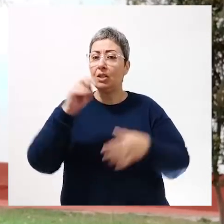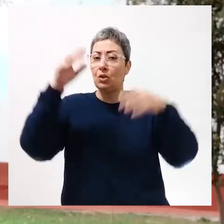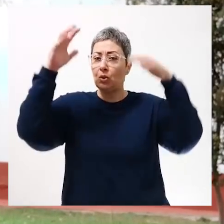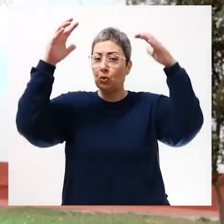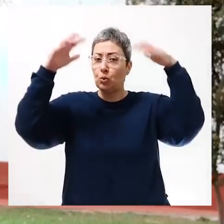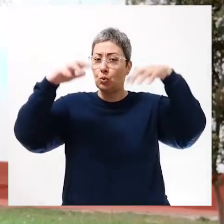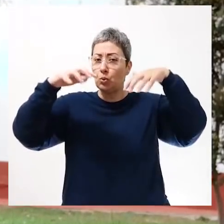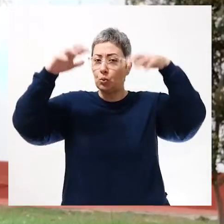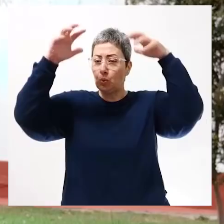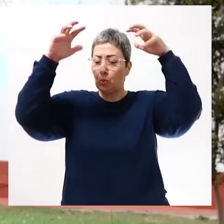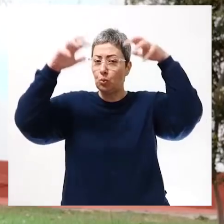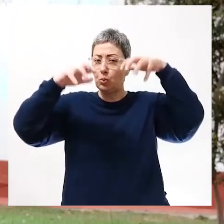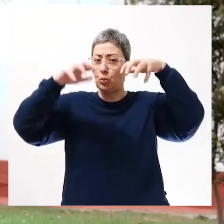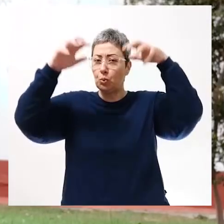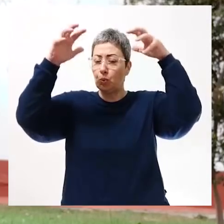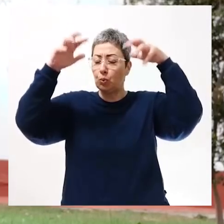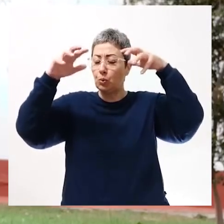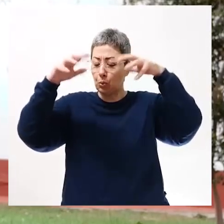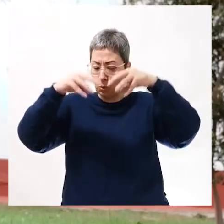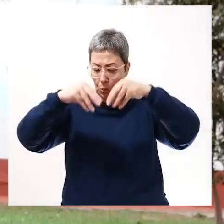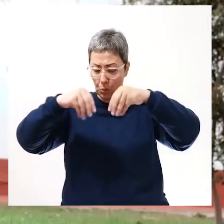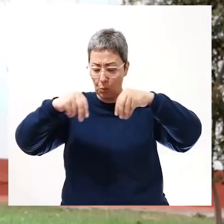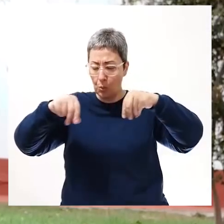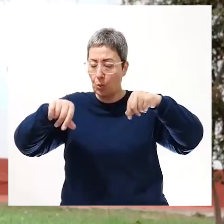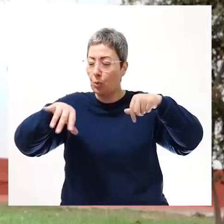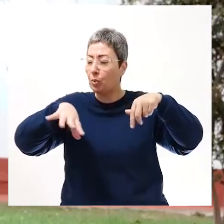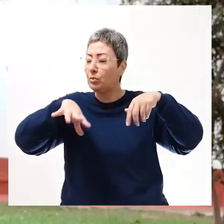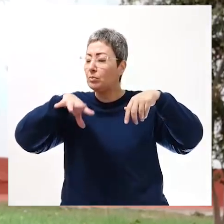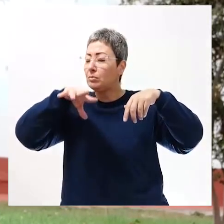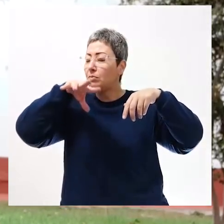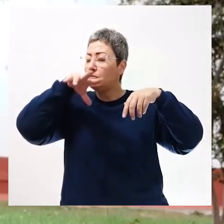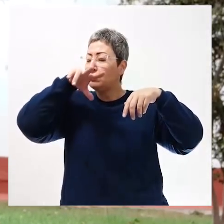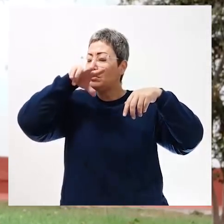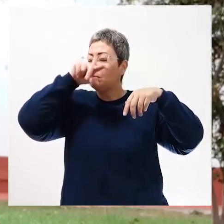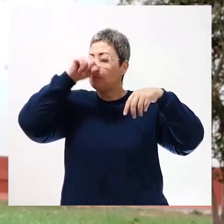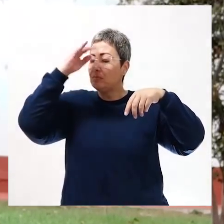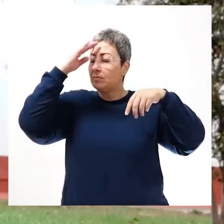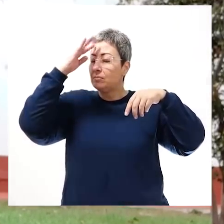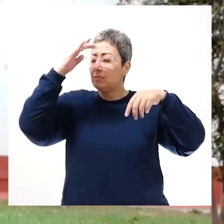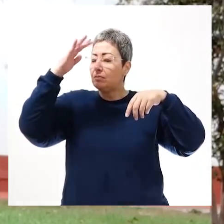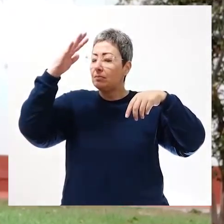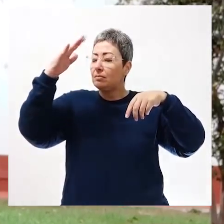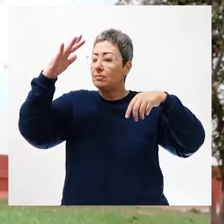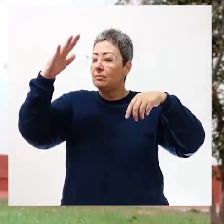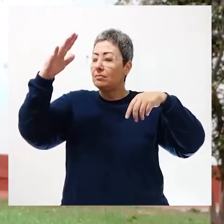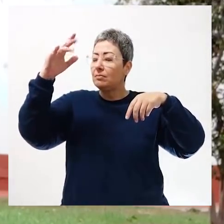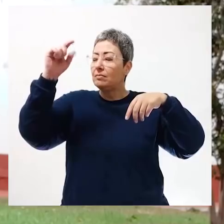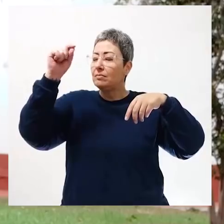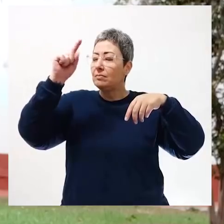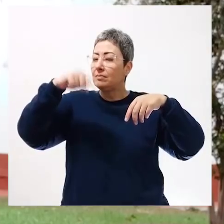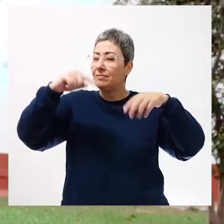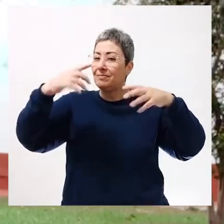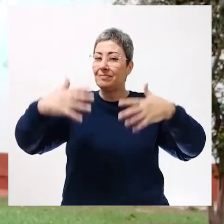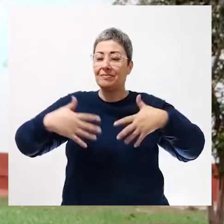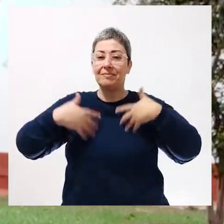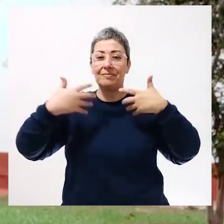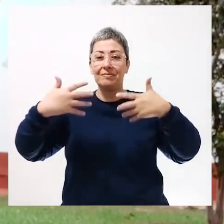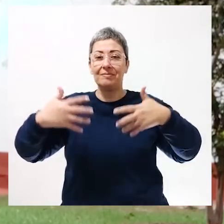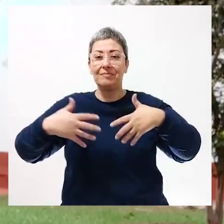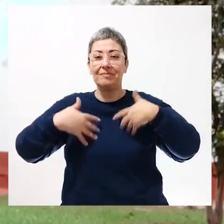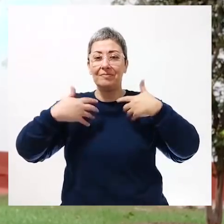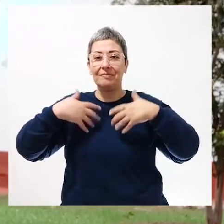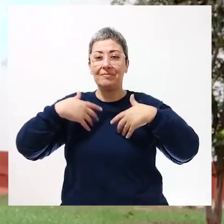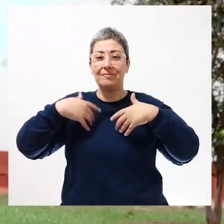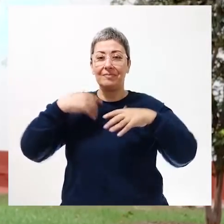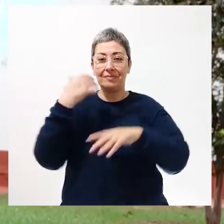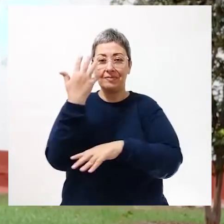Se a chuva cai, o cheiro da terra molhada nos leva a pensar na